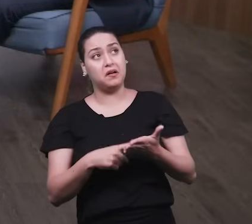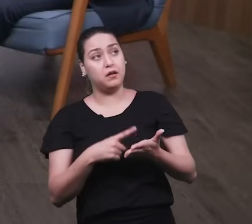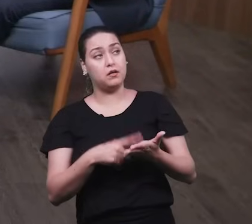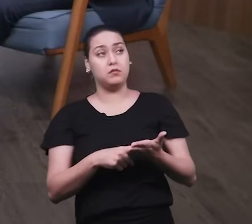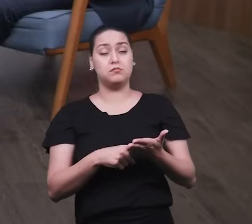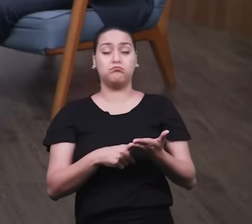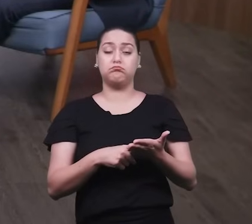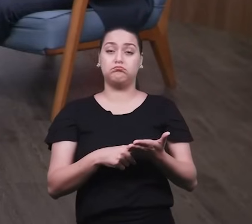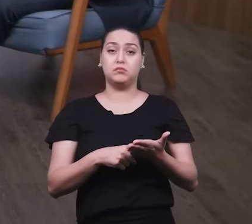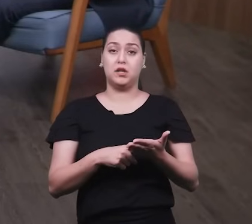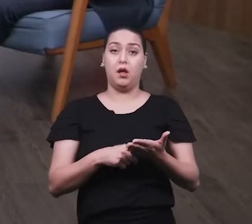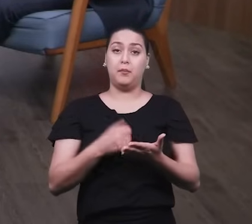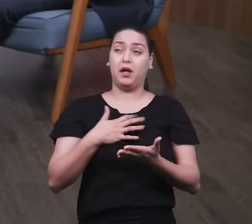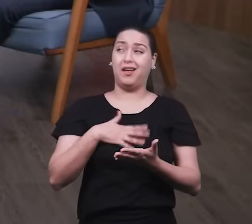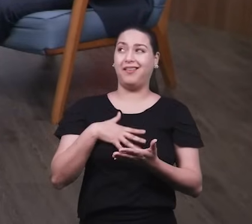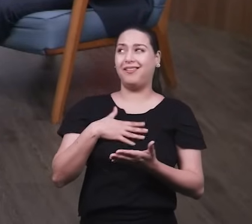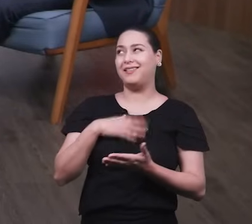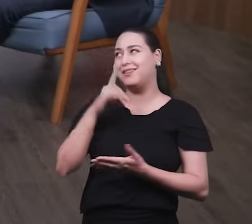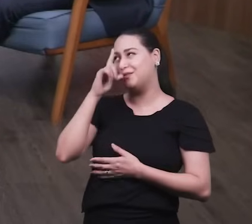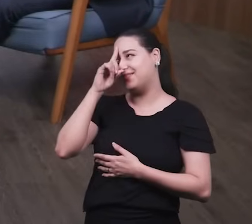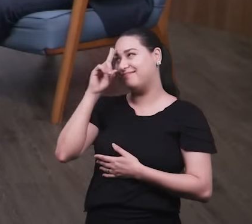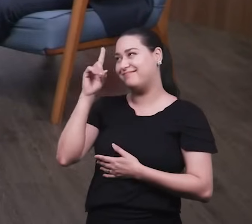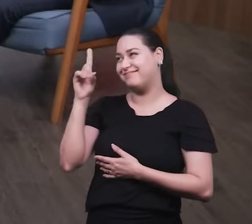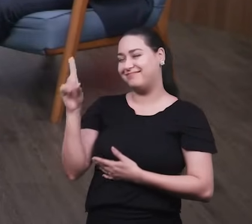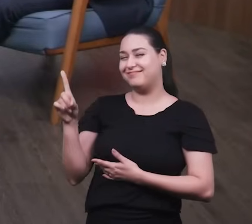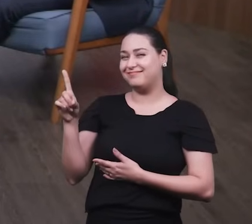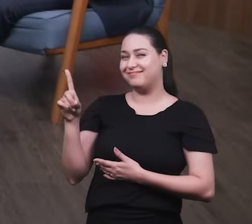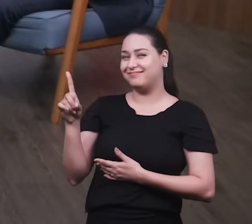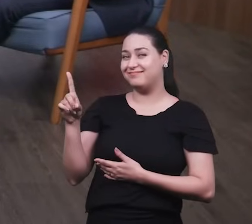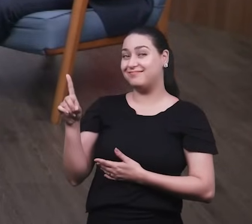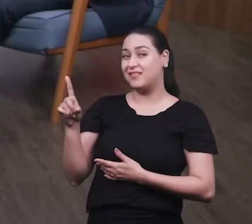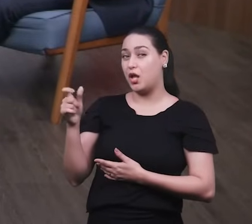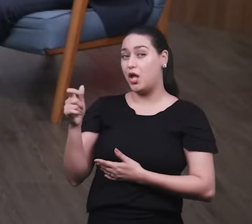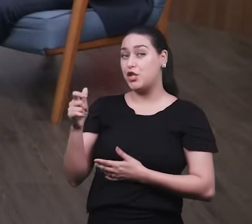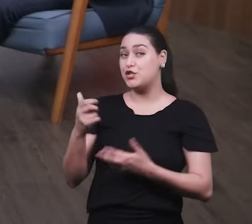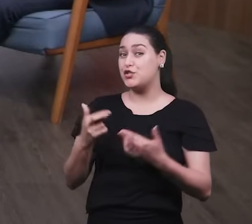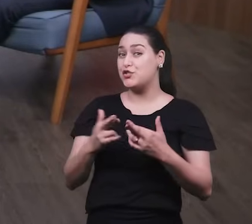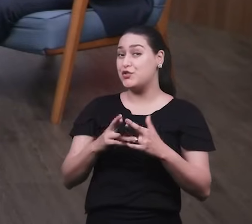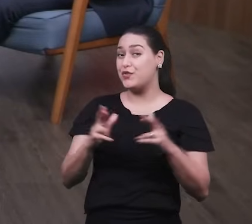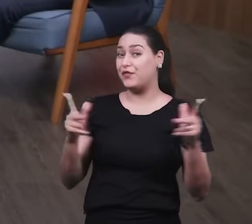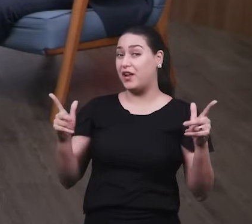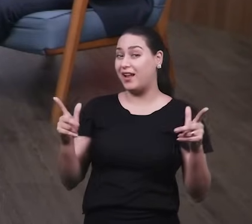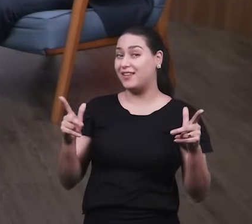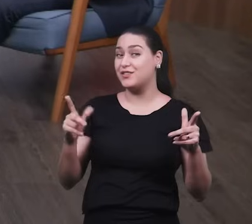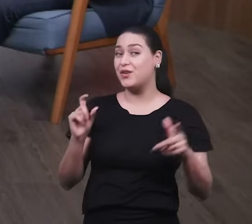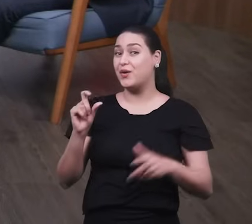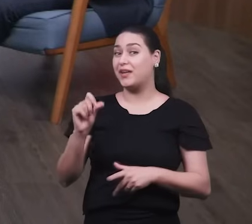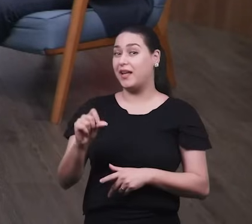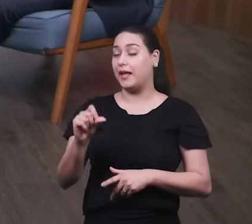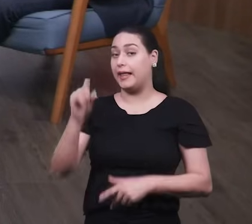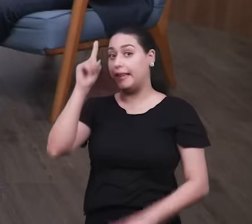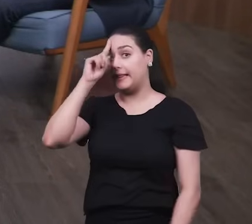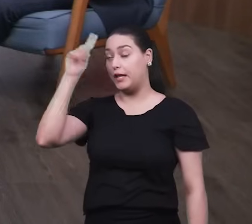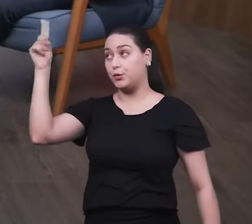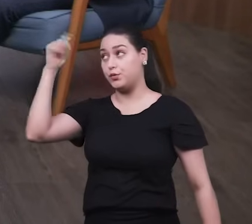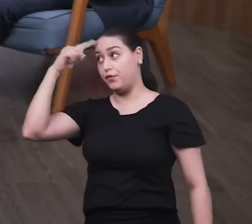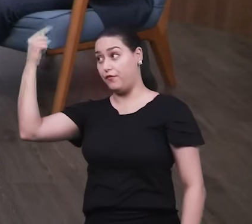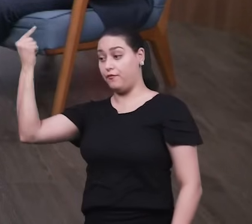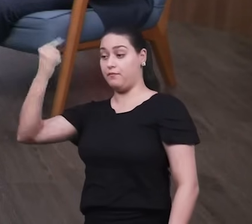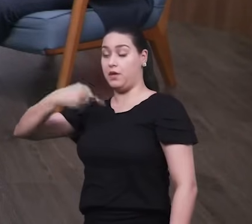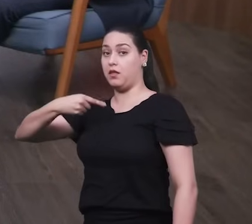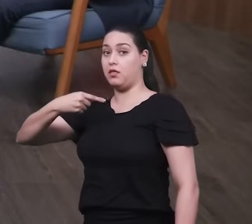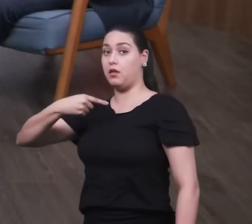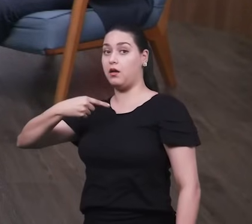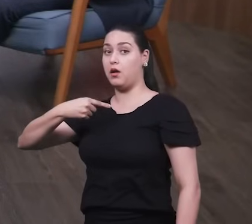um compromisso para querer agradar a Deus. Esse é um aspecto. Outra coisa é Deus dizer